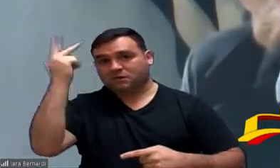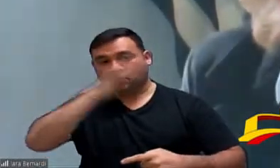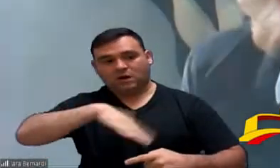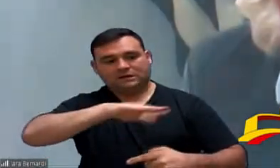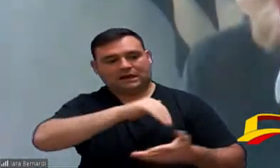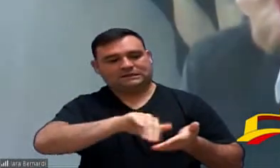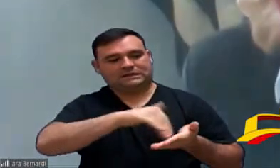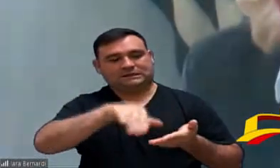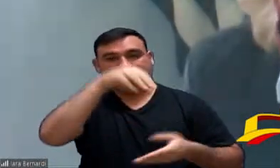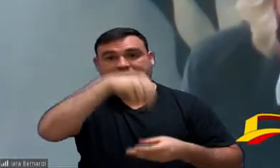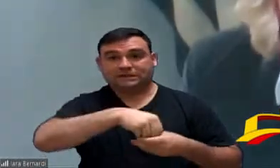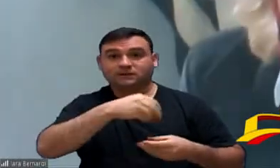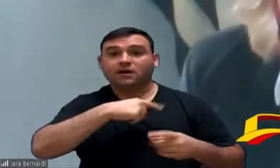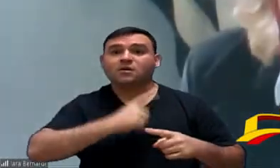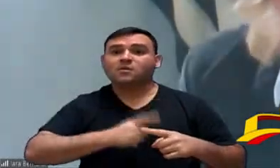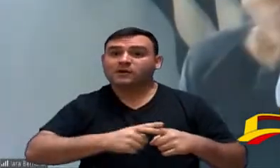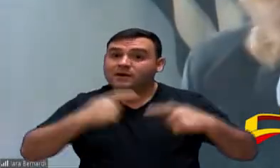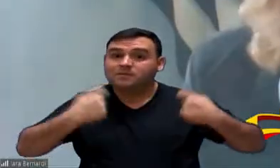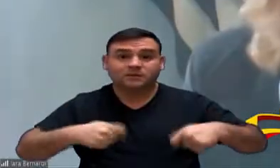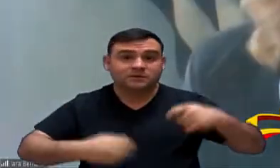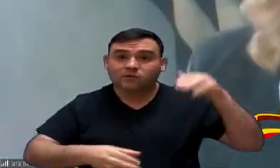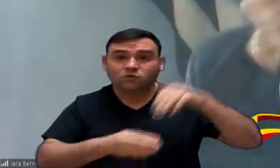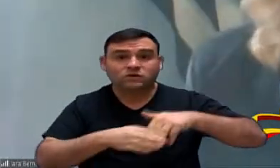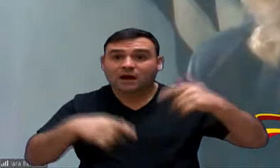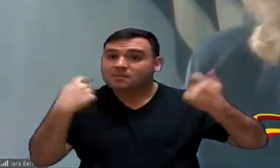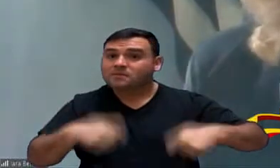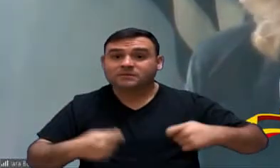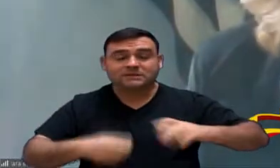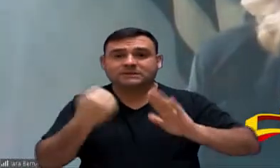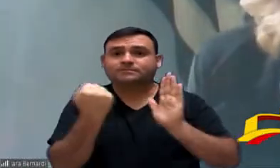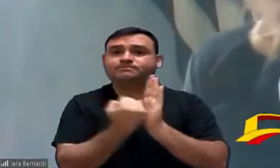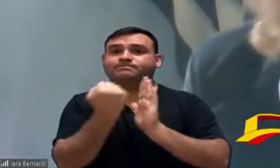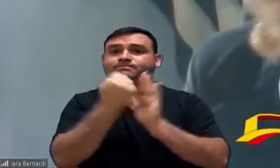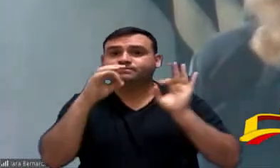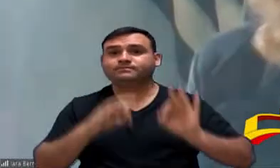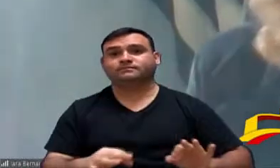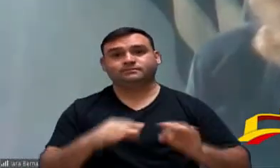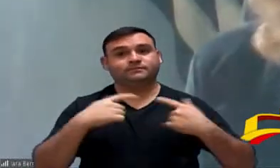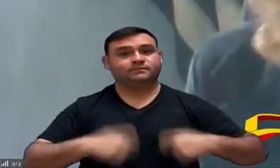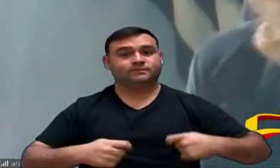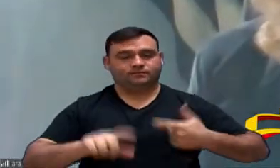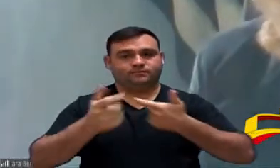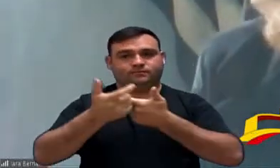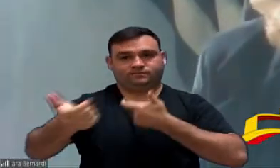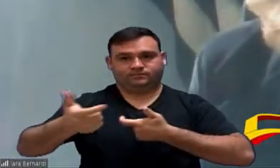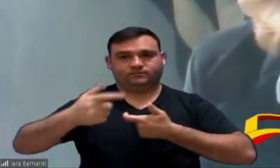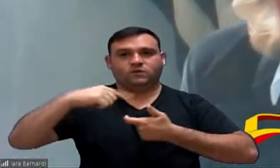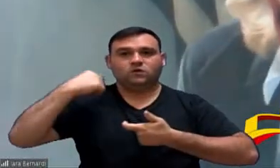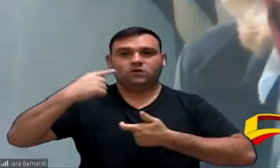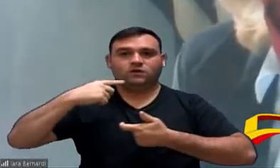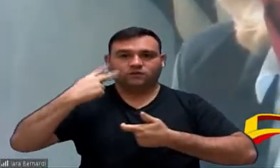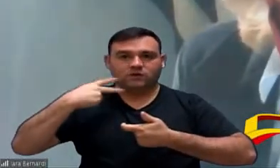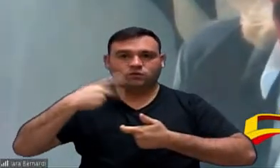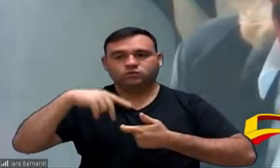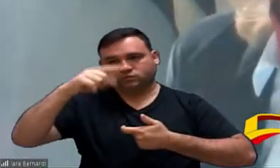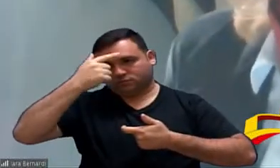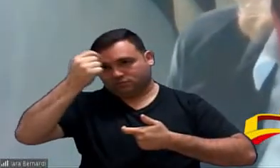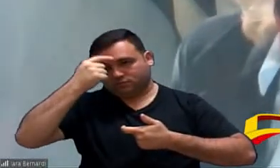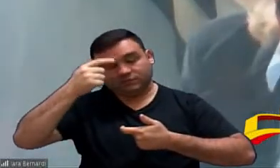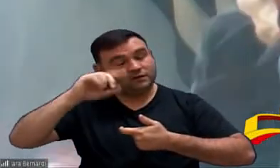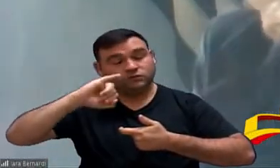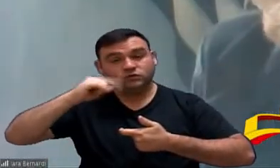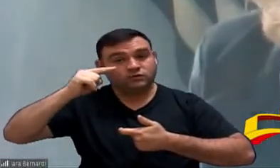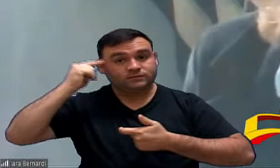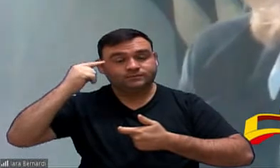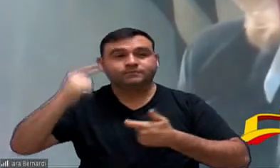da Secretaria, porque isso tem que ser votado, tem que ser formalizado. Nós podemos... Darei a parte, vereador Donizete, só um minuto.